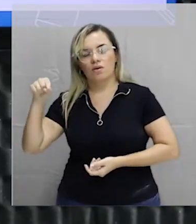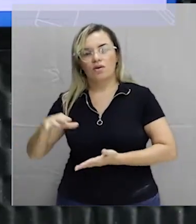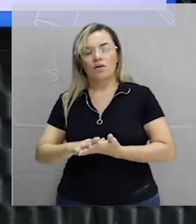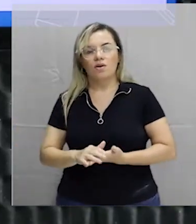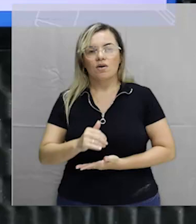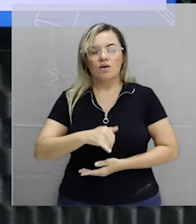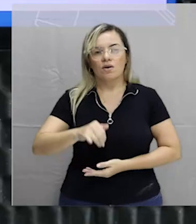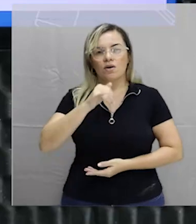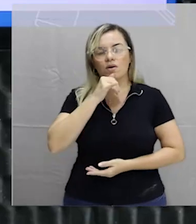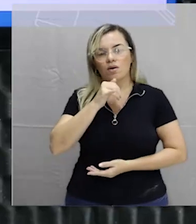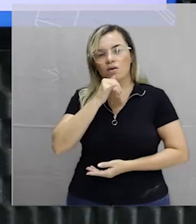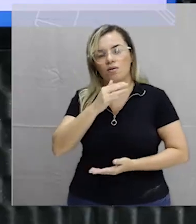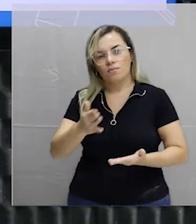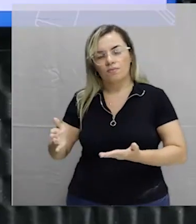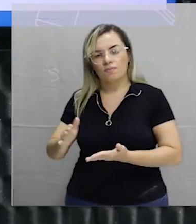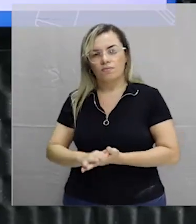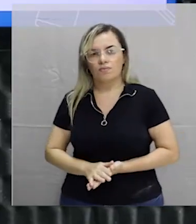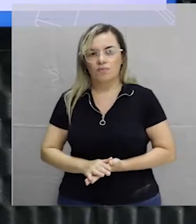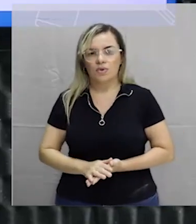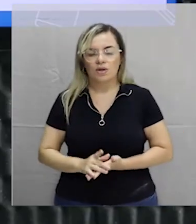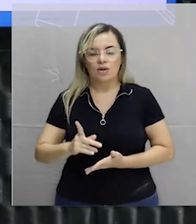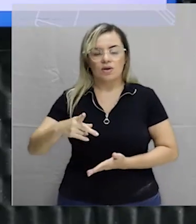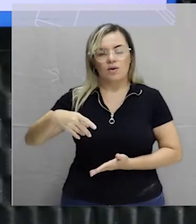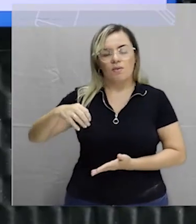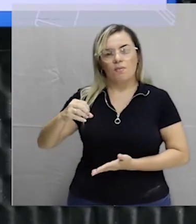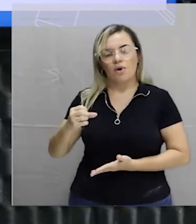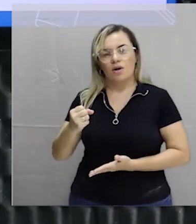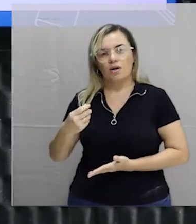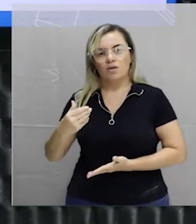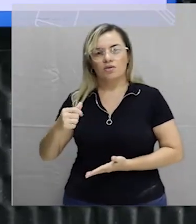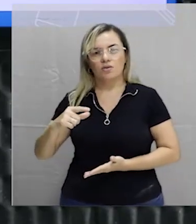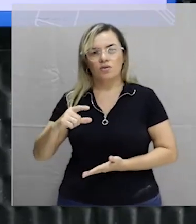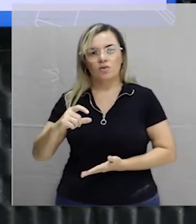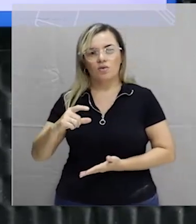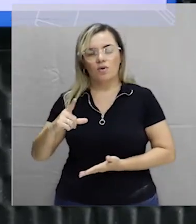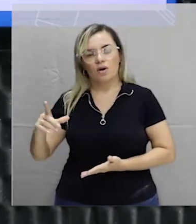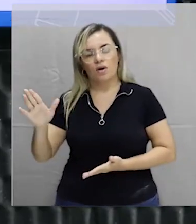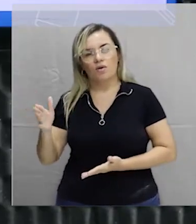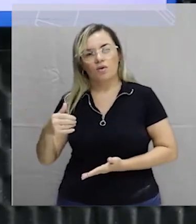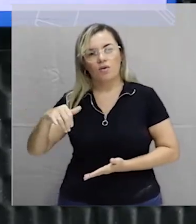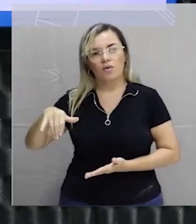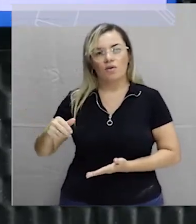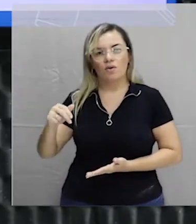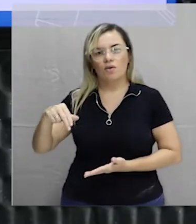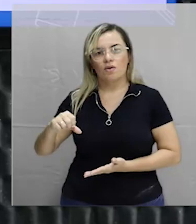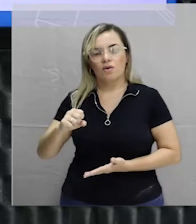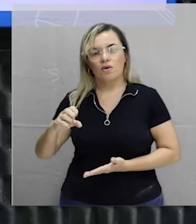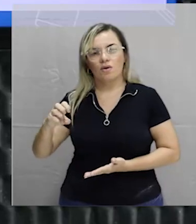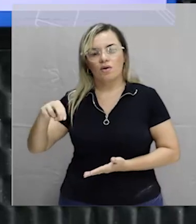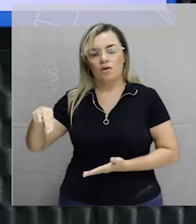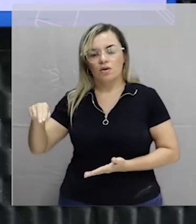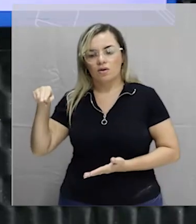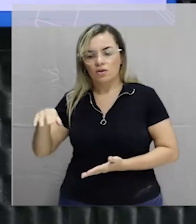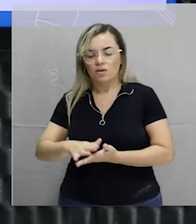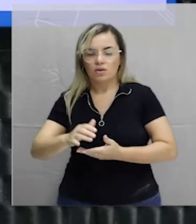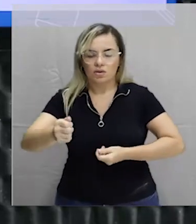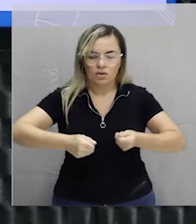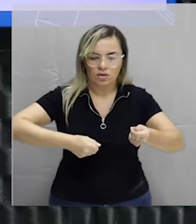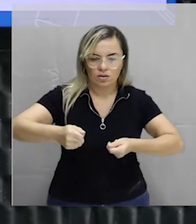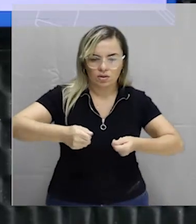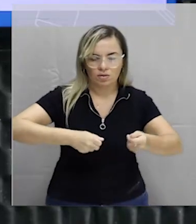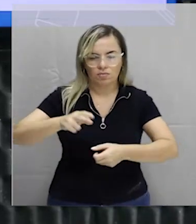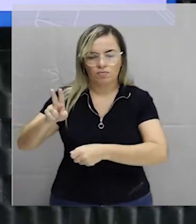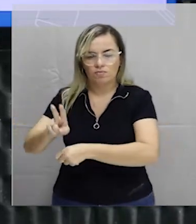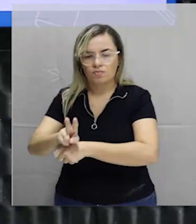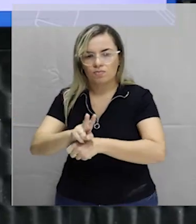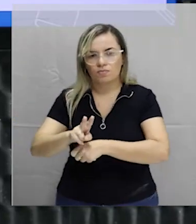por exemplo, como a companhia de Pascoal Jance, porque os seus agentes é que tomavam conta dos armazéns.